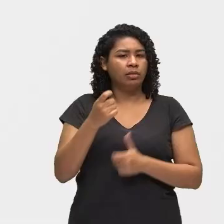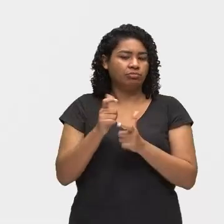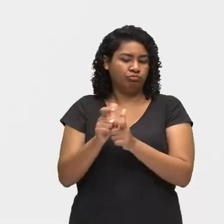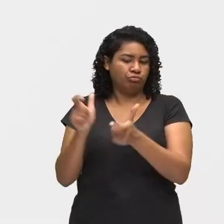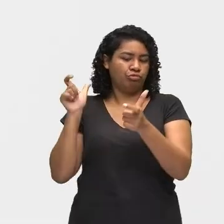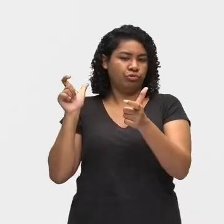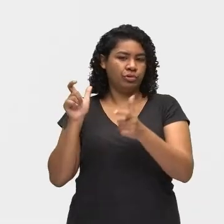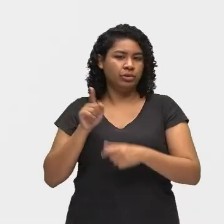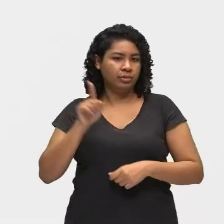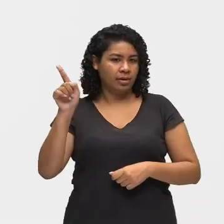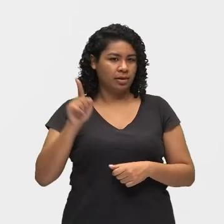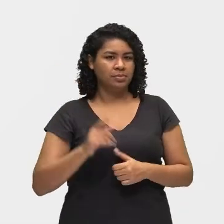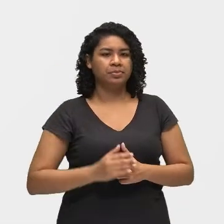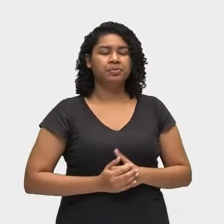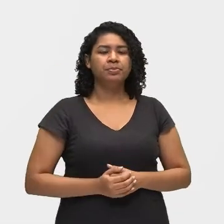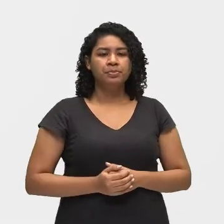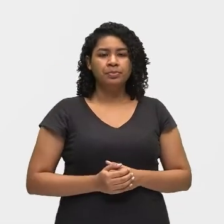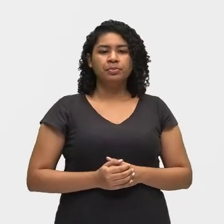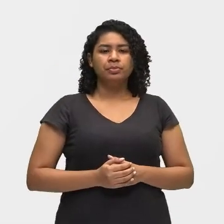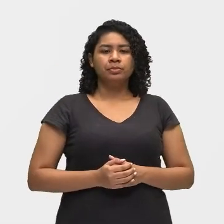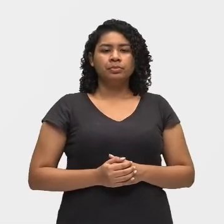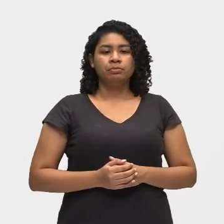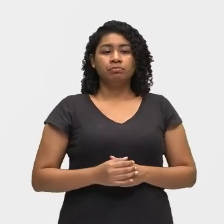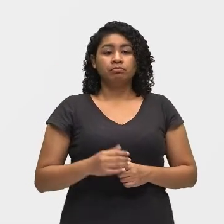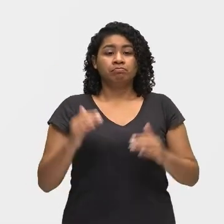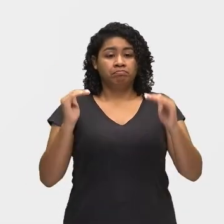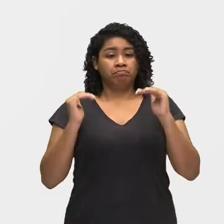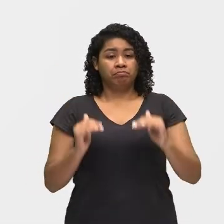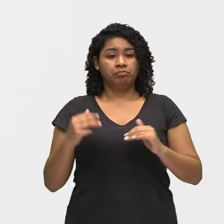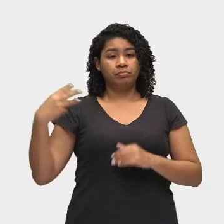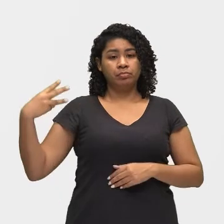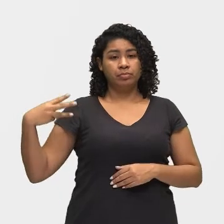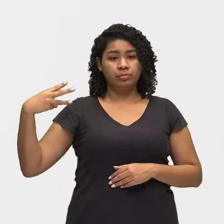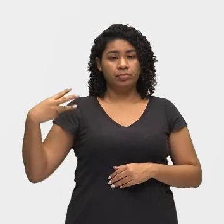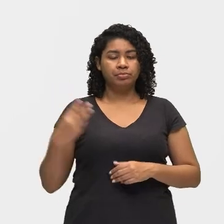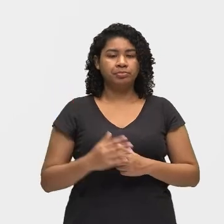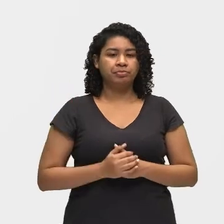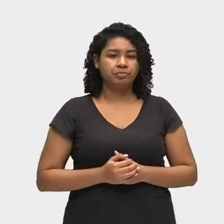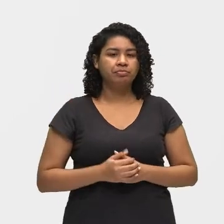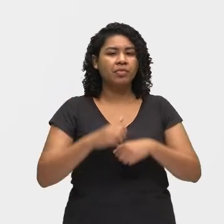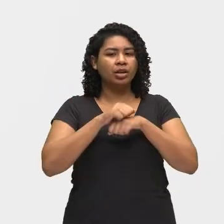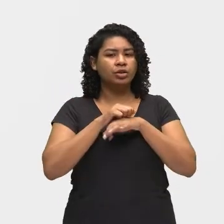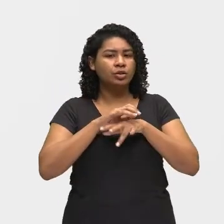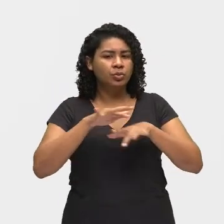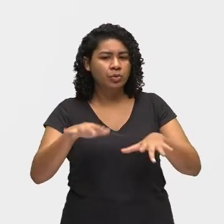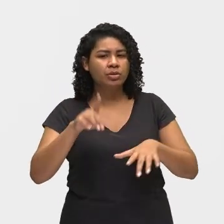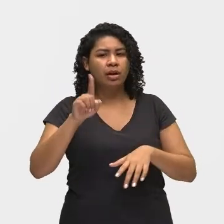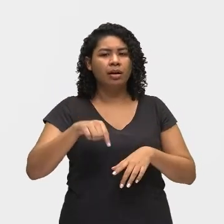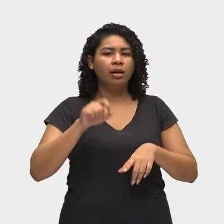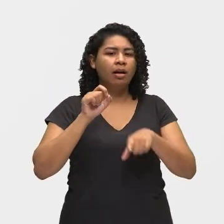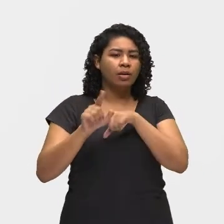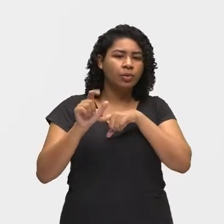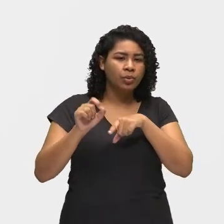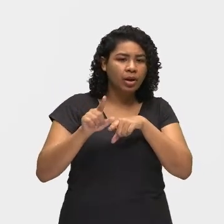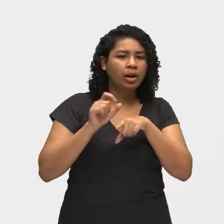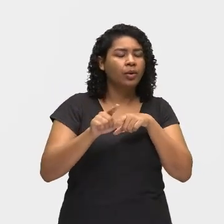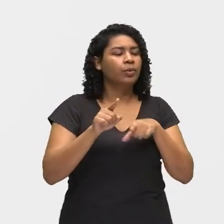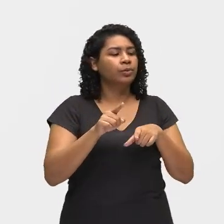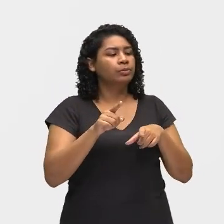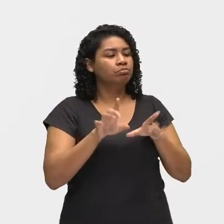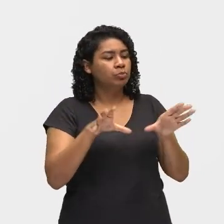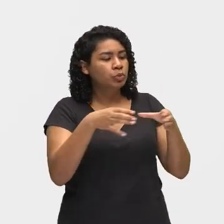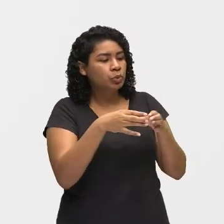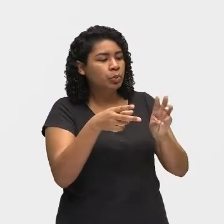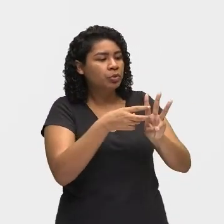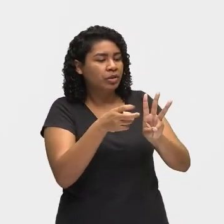ponto, empreender a distribuição e aluguel dos índios entre colonos, missionários e o serviço real da